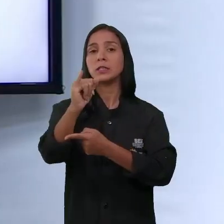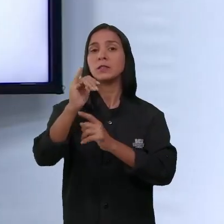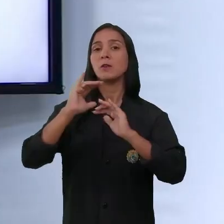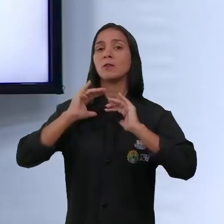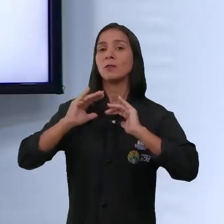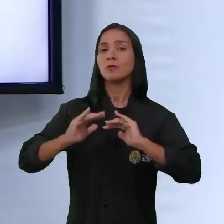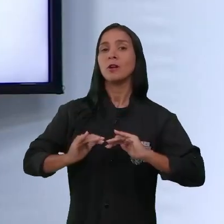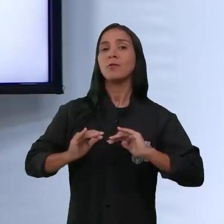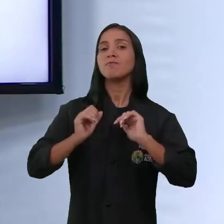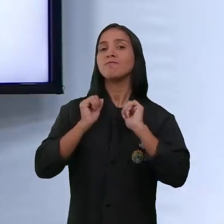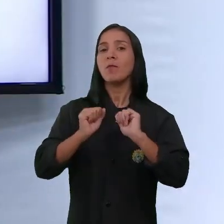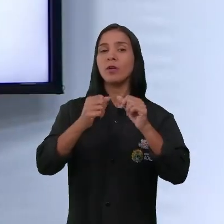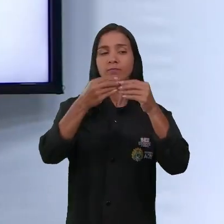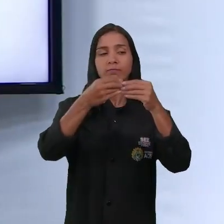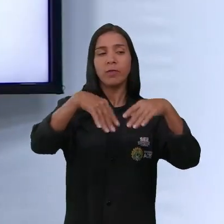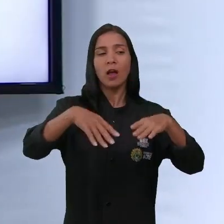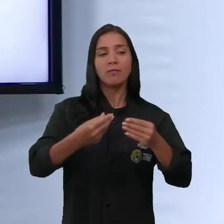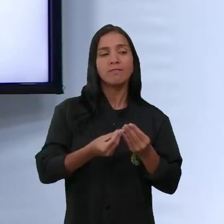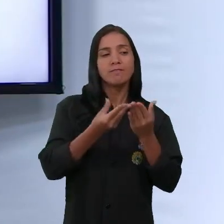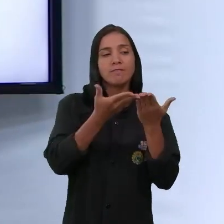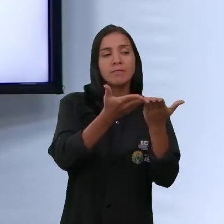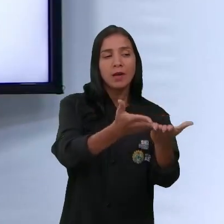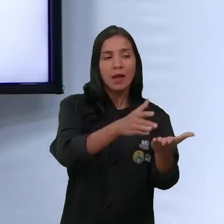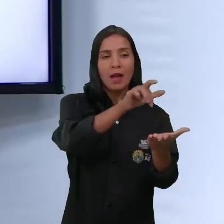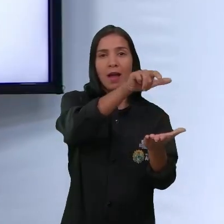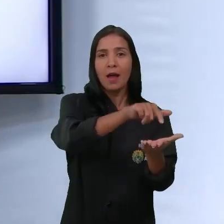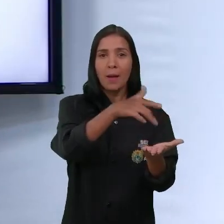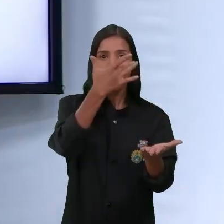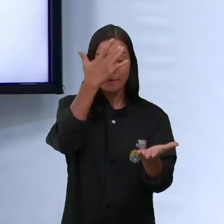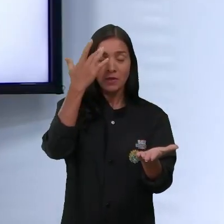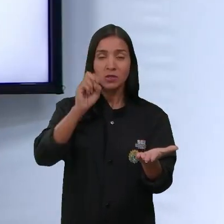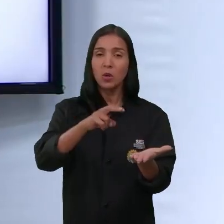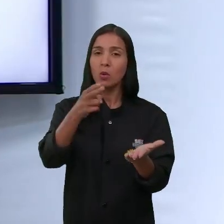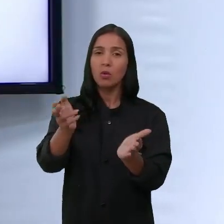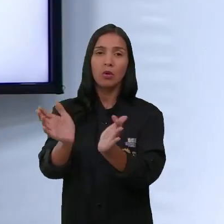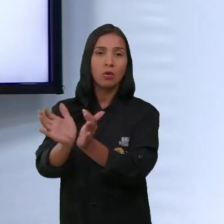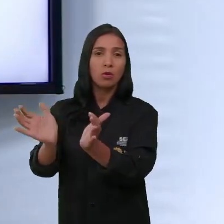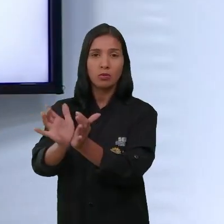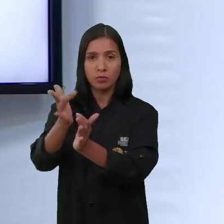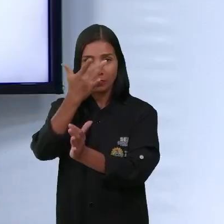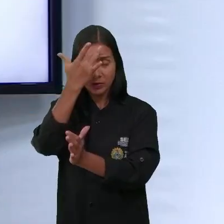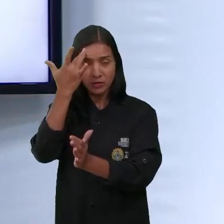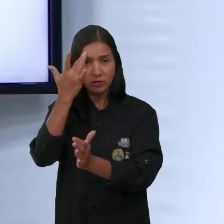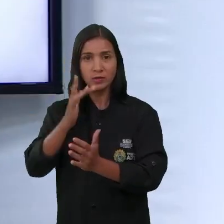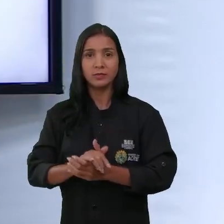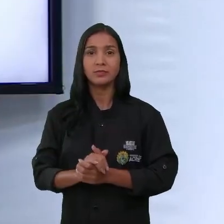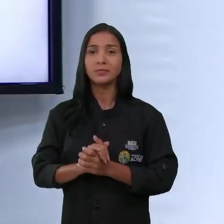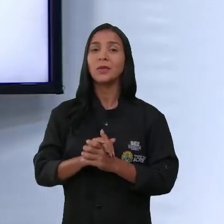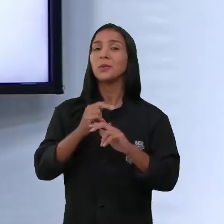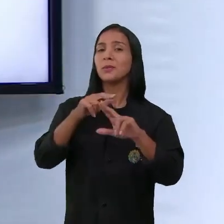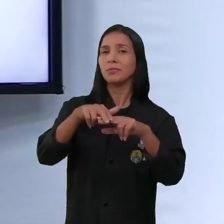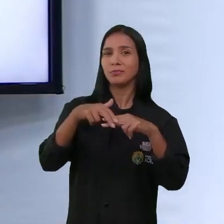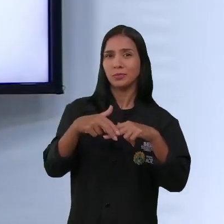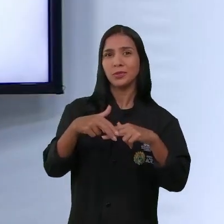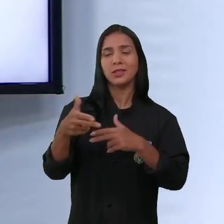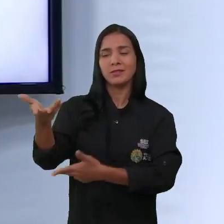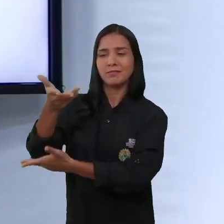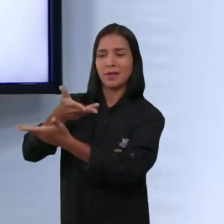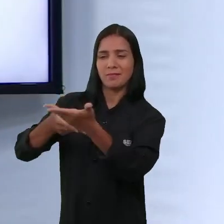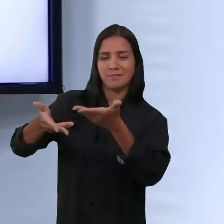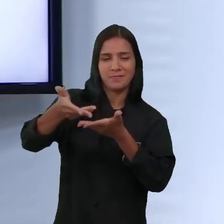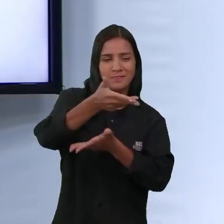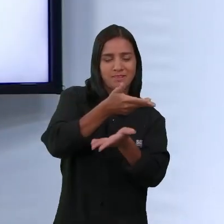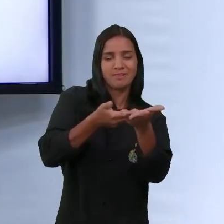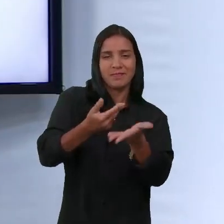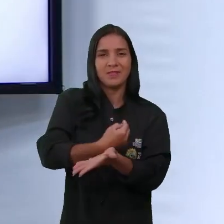gere prejuízos para uma pessoa ou para um grupo de pessoas. É por isso que o viver em